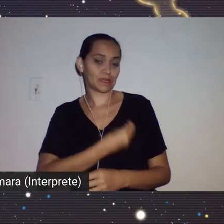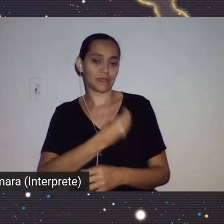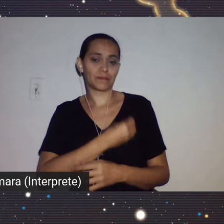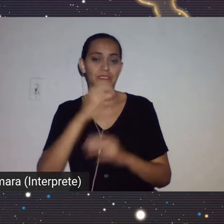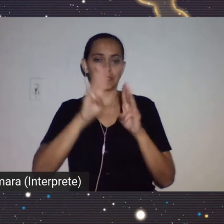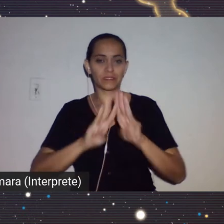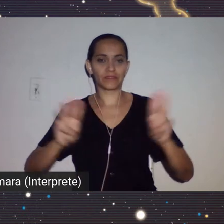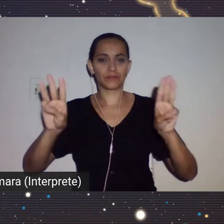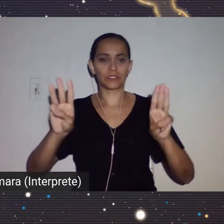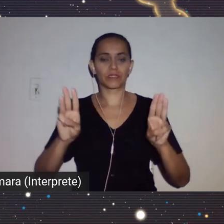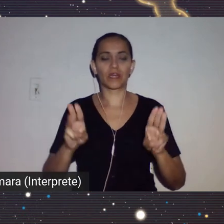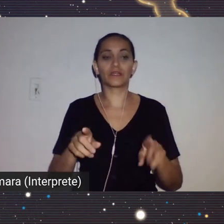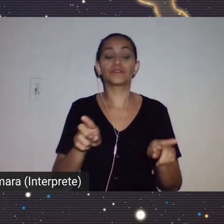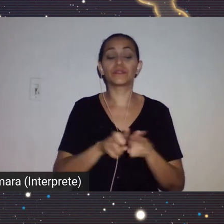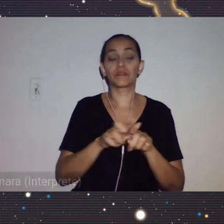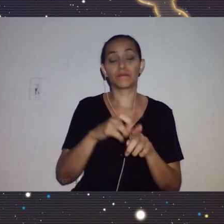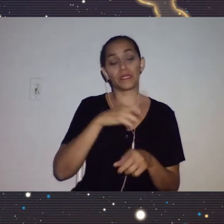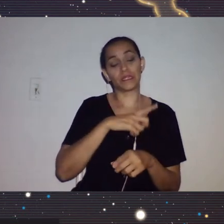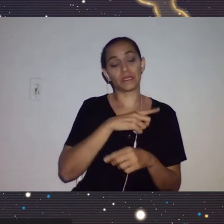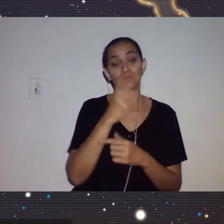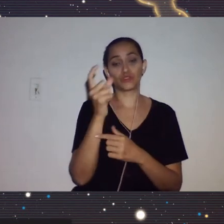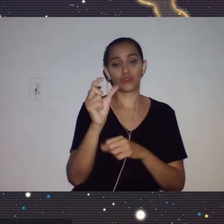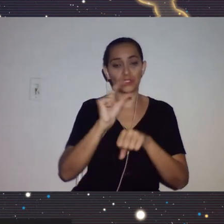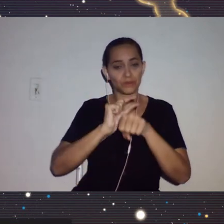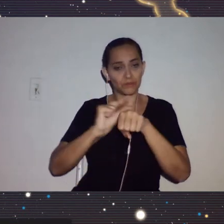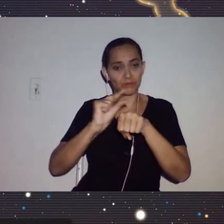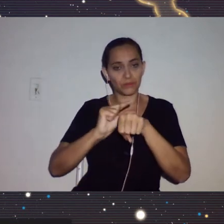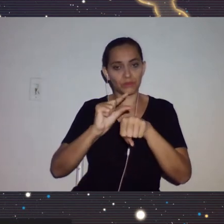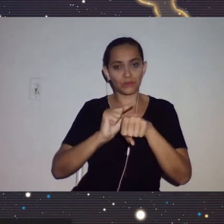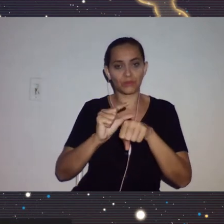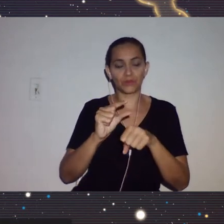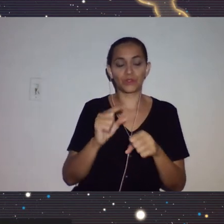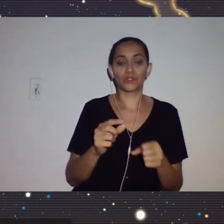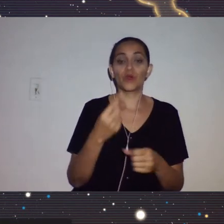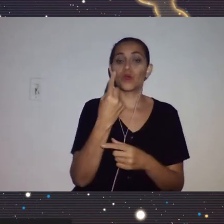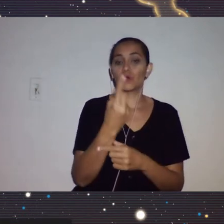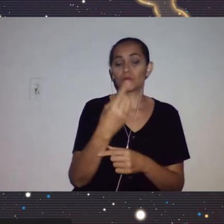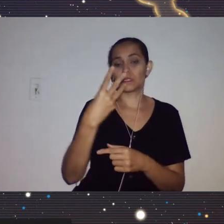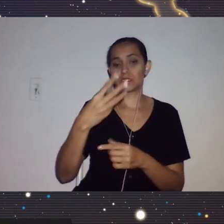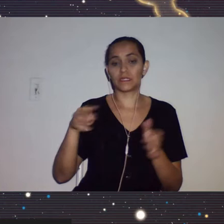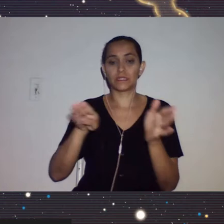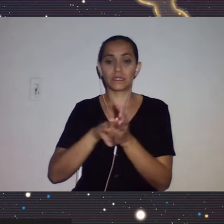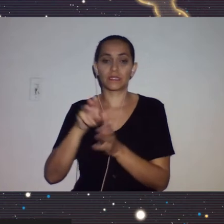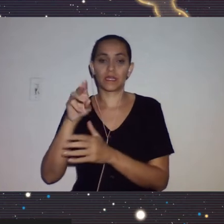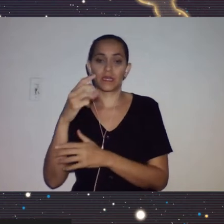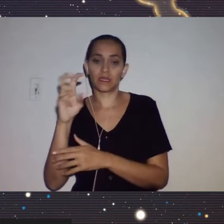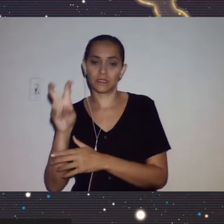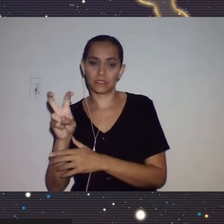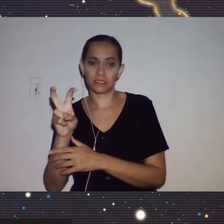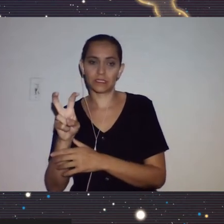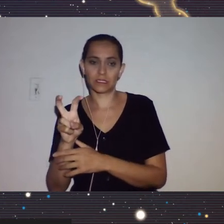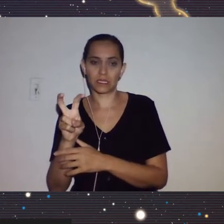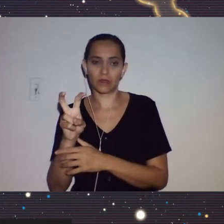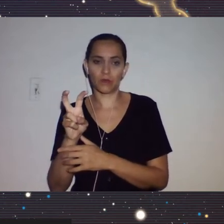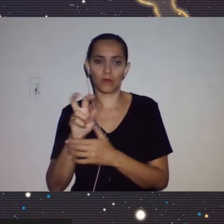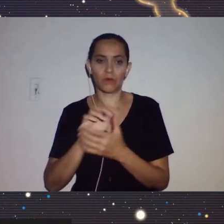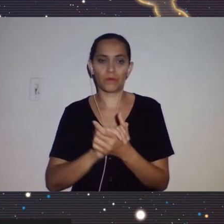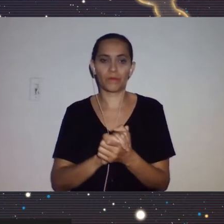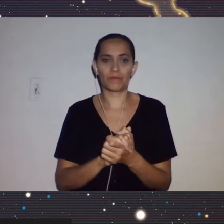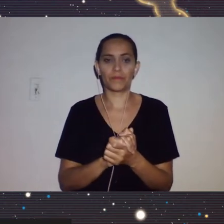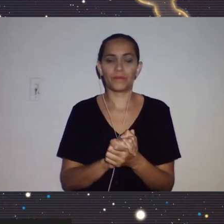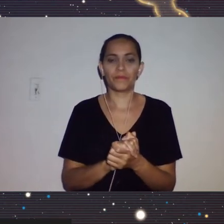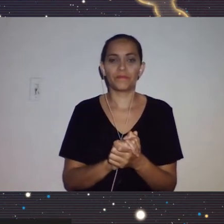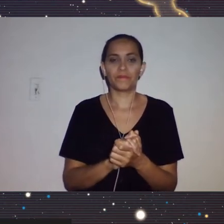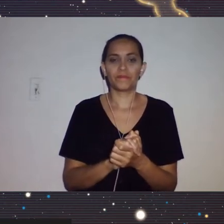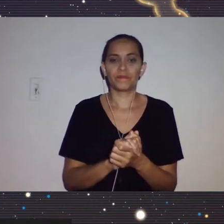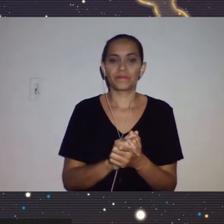cursos simultâneos, das 3 às 5. Um vai ser o Web Scraping 101, 101. É, como